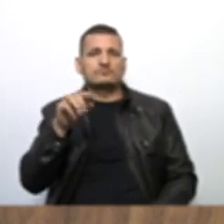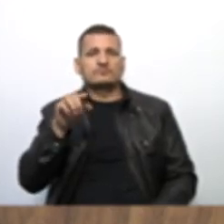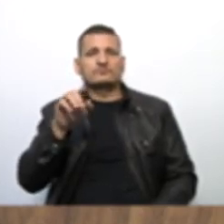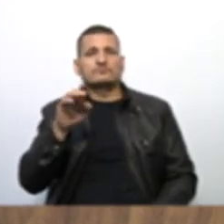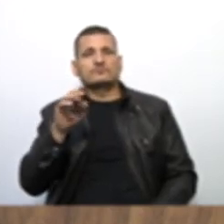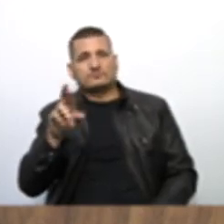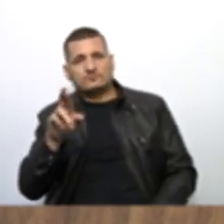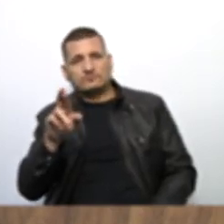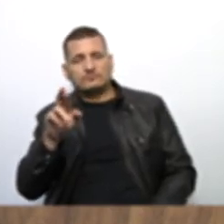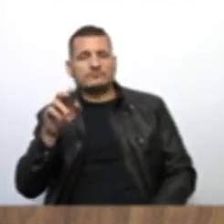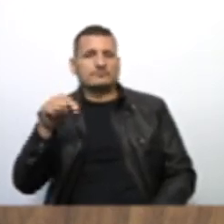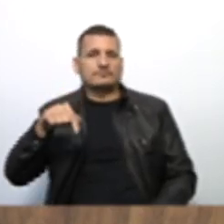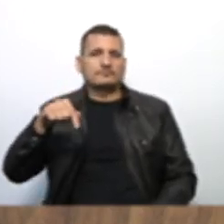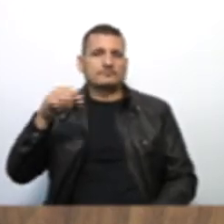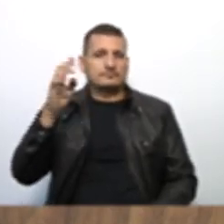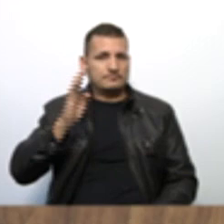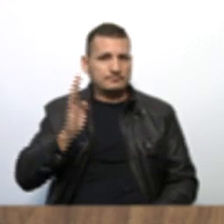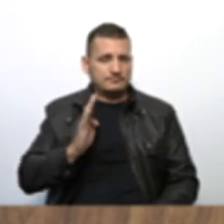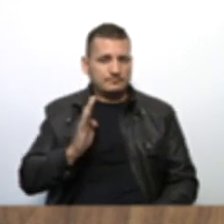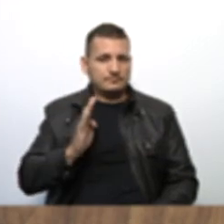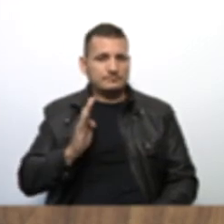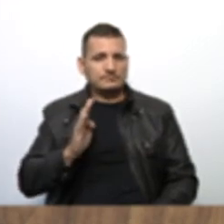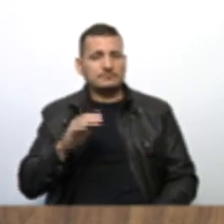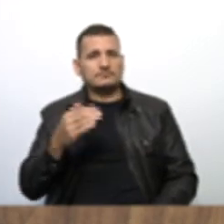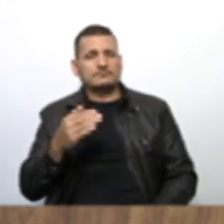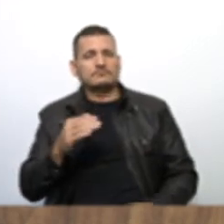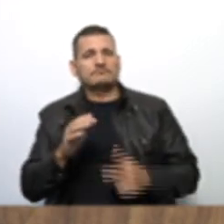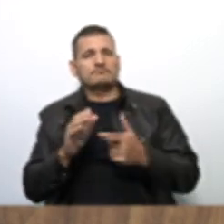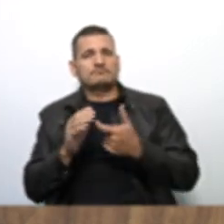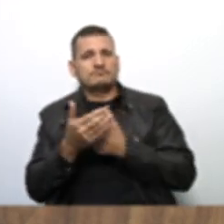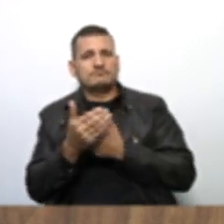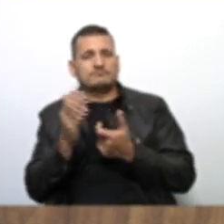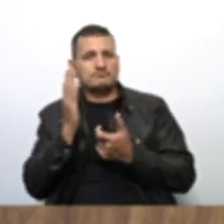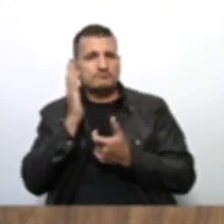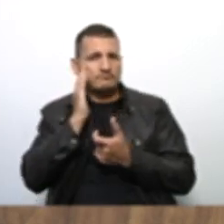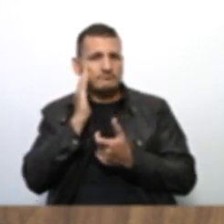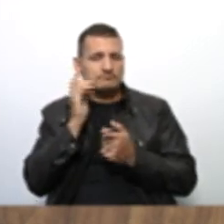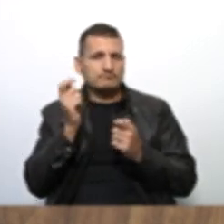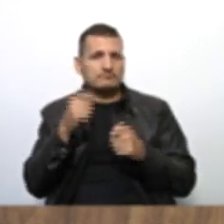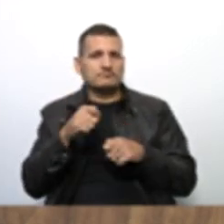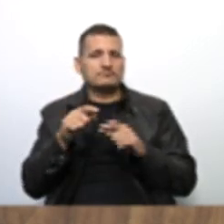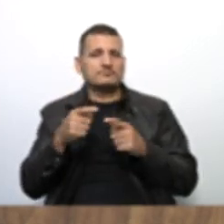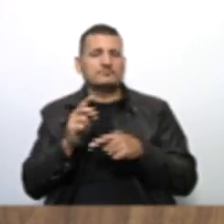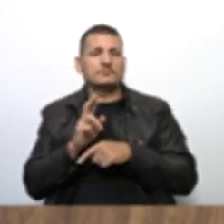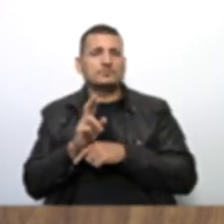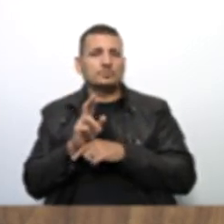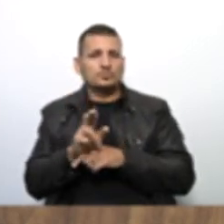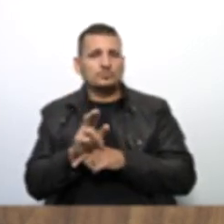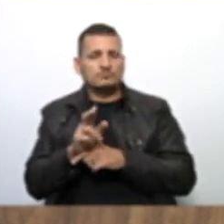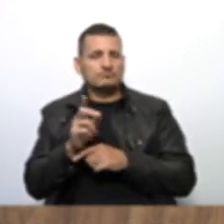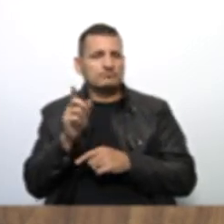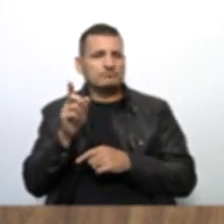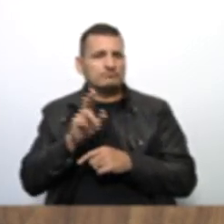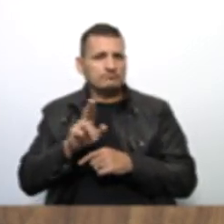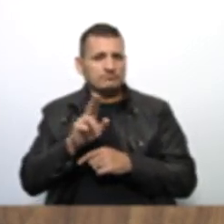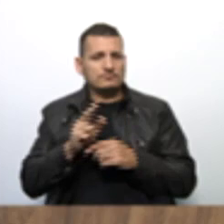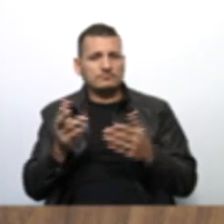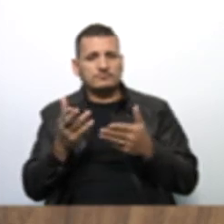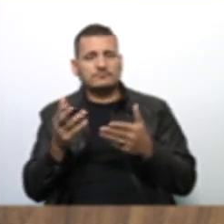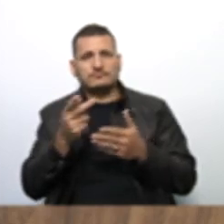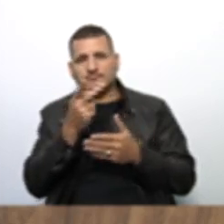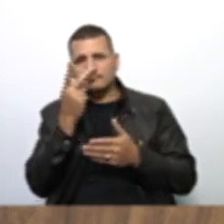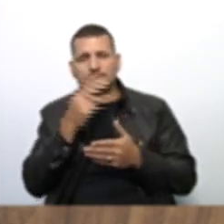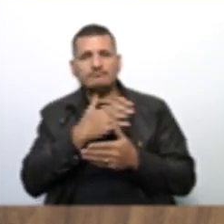está aqui no Brasil, né? Então, pela terminologia você consegue saber, mas existem recursos que você está utilizando agora, pessoal que gosta de